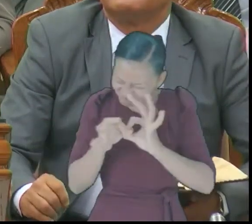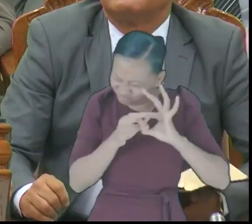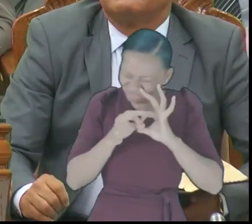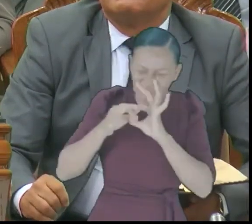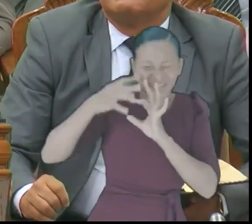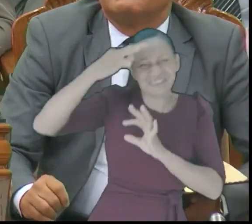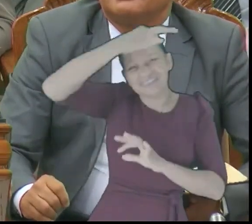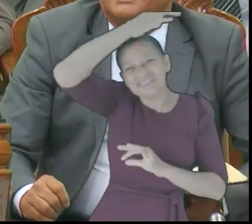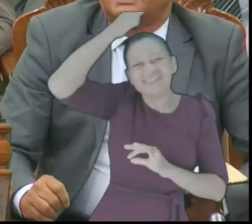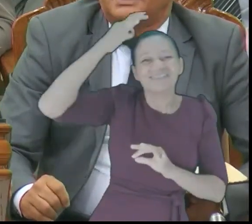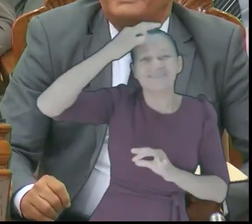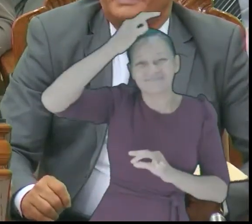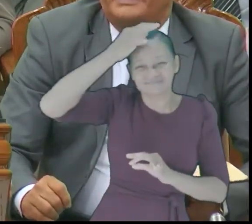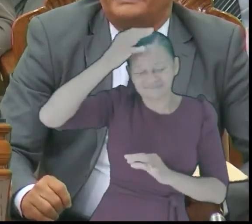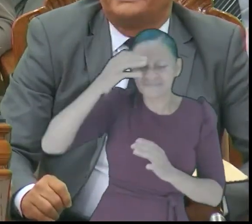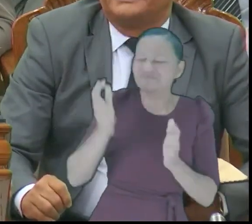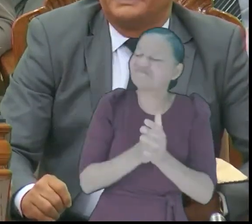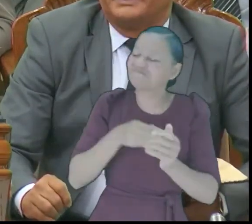Espírito Santo.